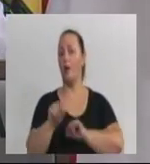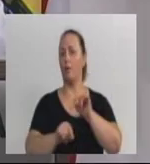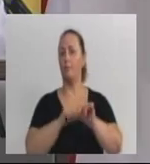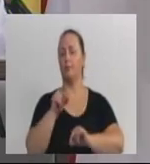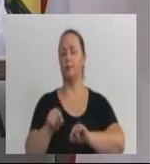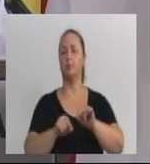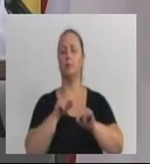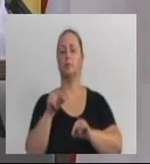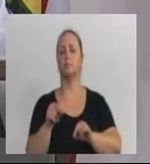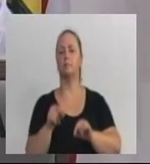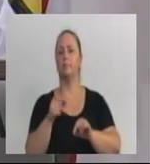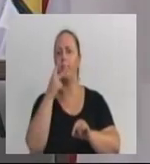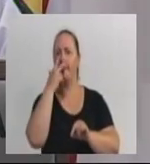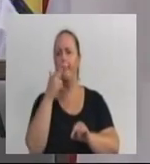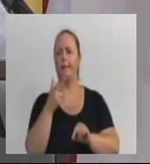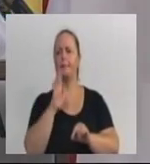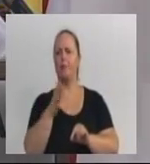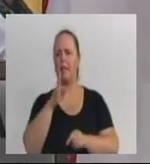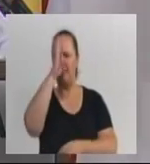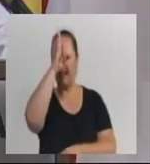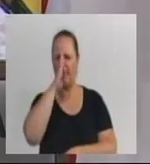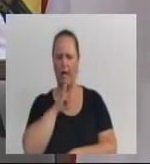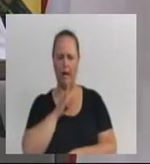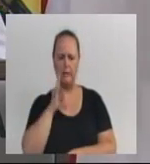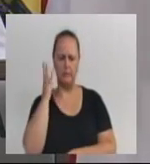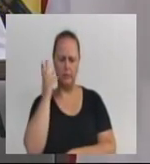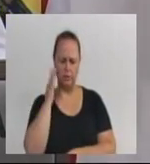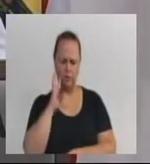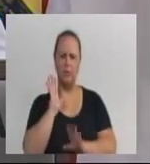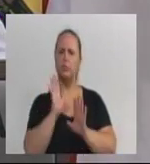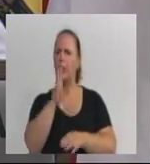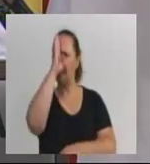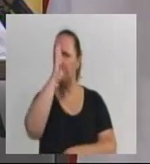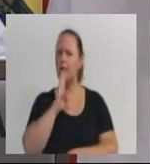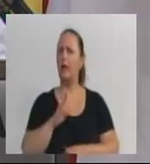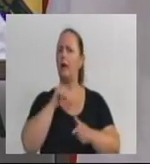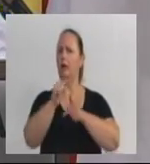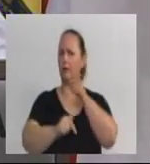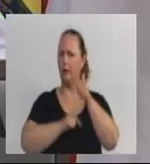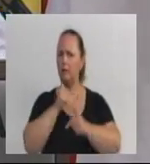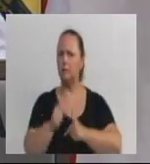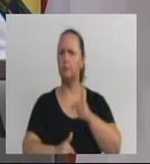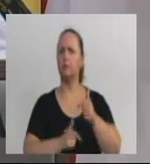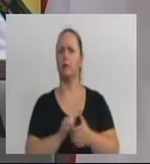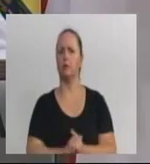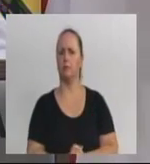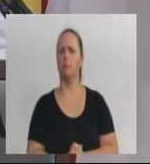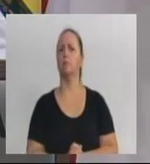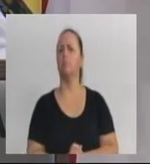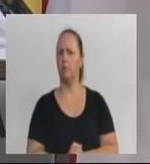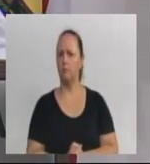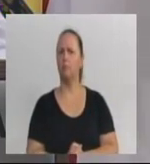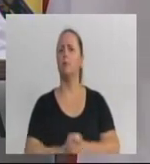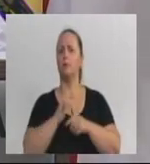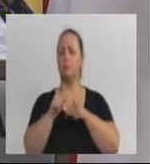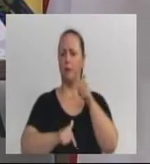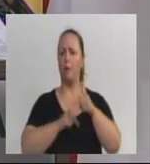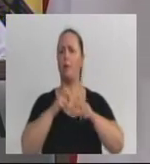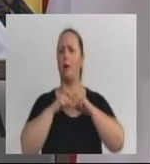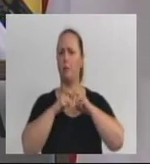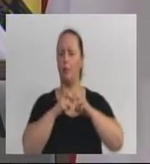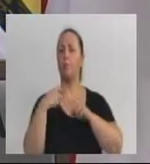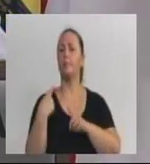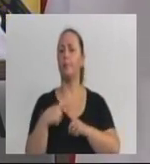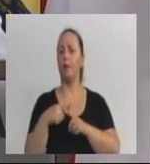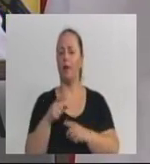gratuito, puxando os nossos trabalhadores, nossa cidade, puxando gratuito, porque o cartão Siga